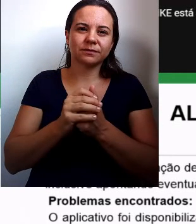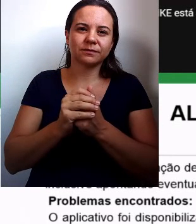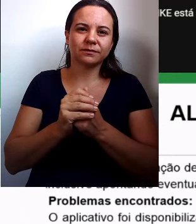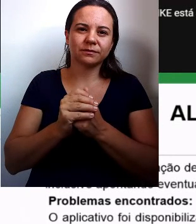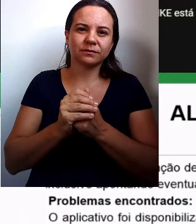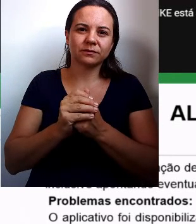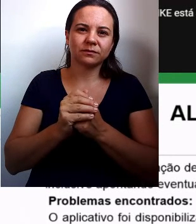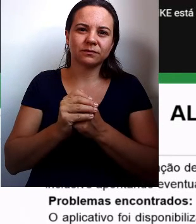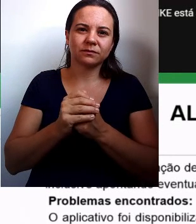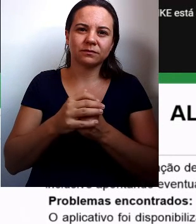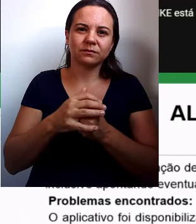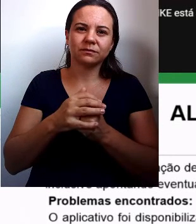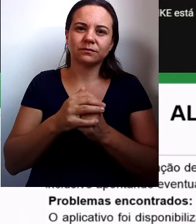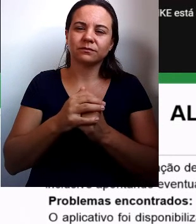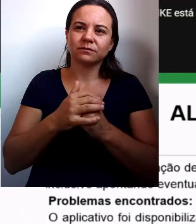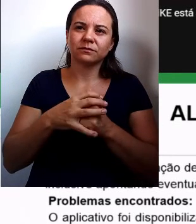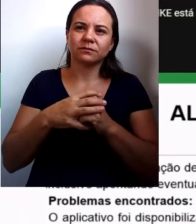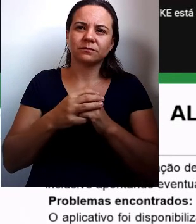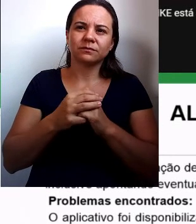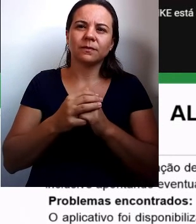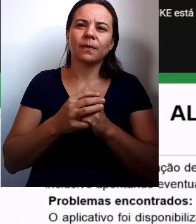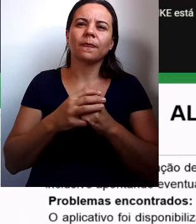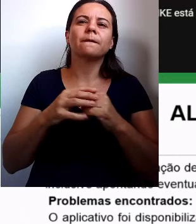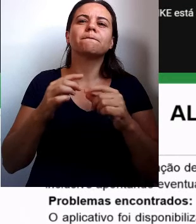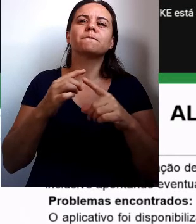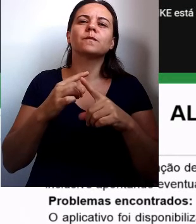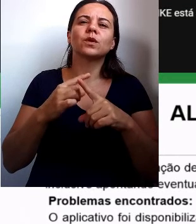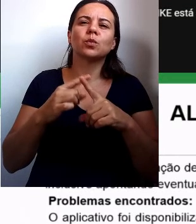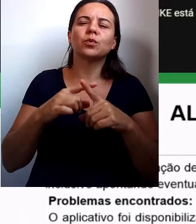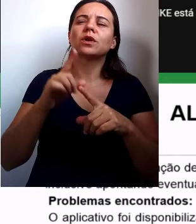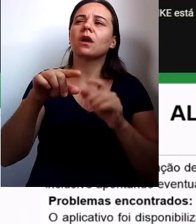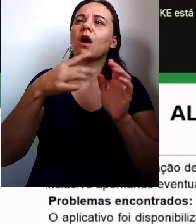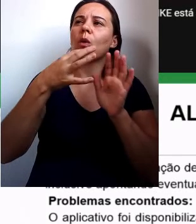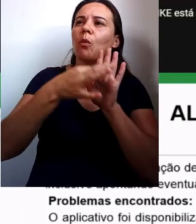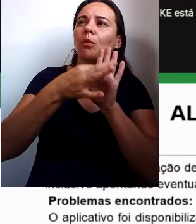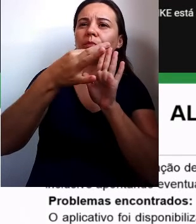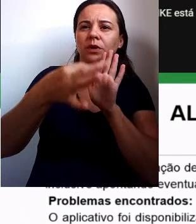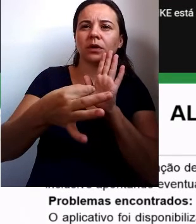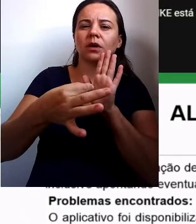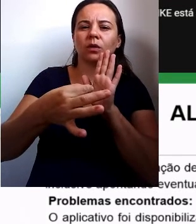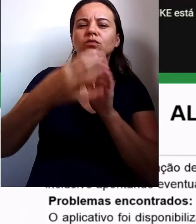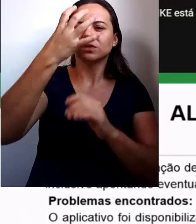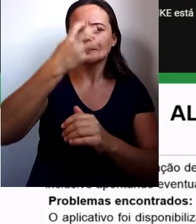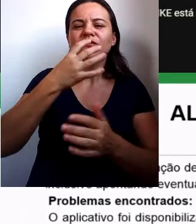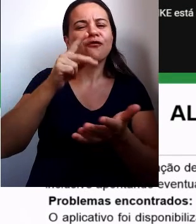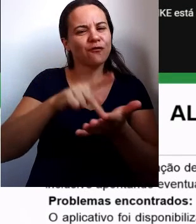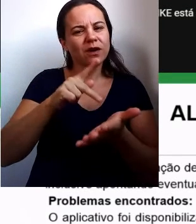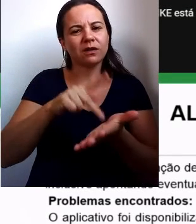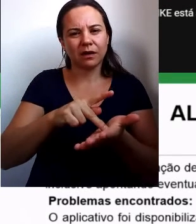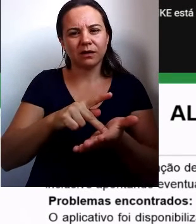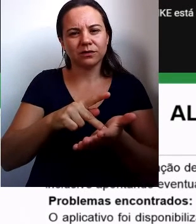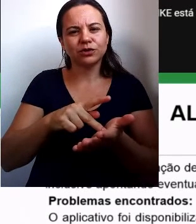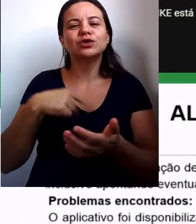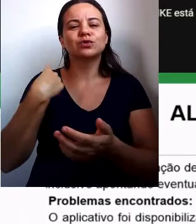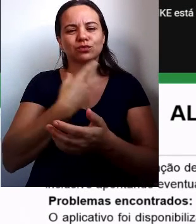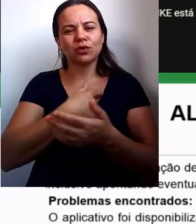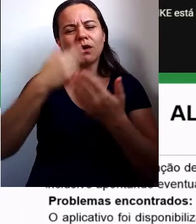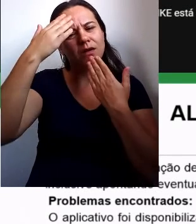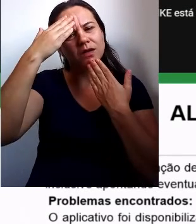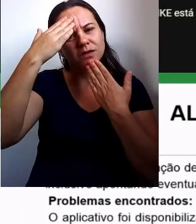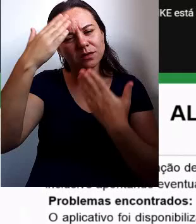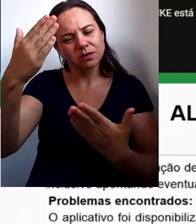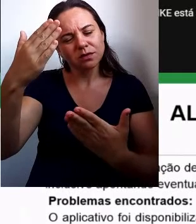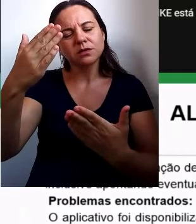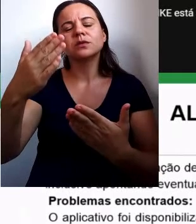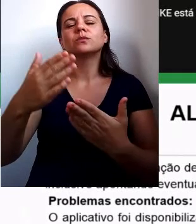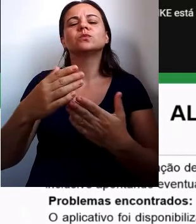todos os pedidos externos que estavam fazendo para nós, porque era uma opinião, eram feedbacks sinceros, né? Então a gente